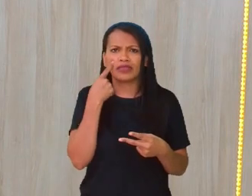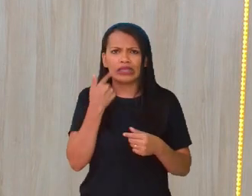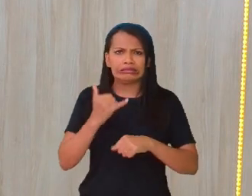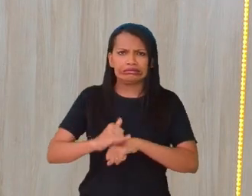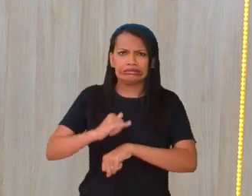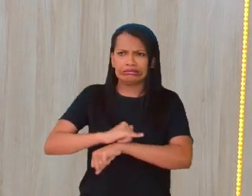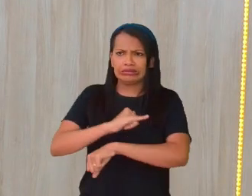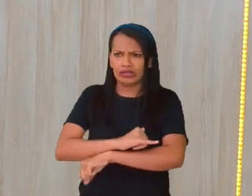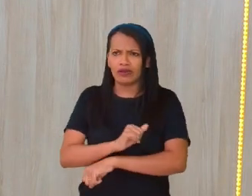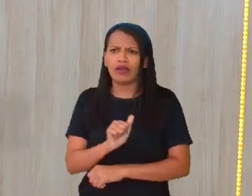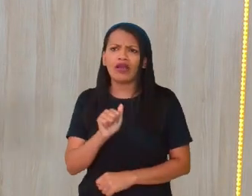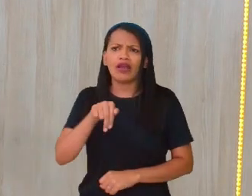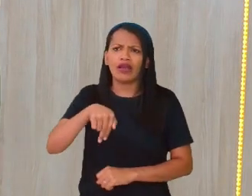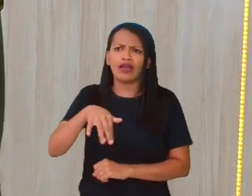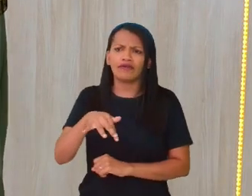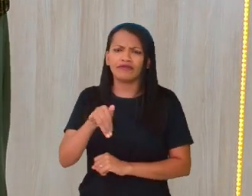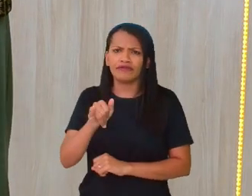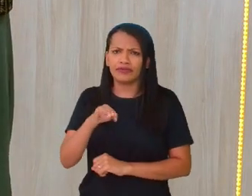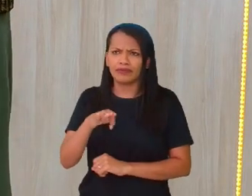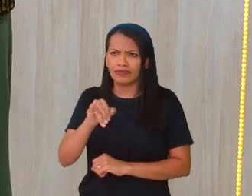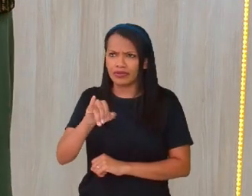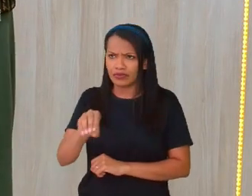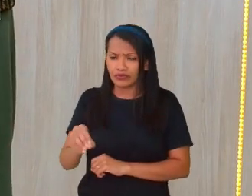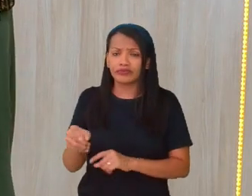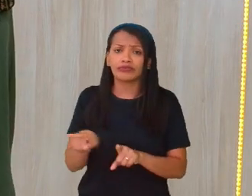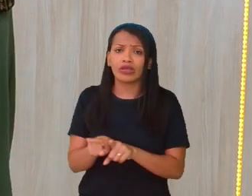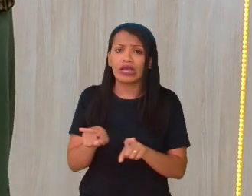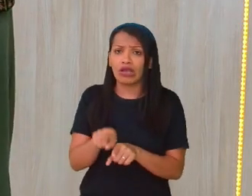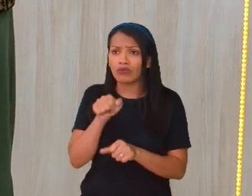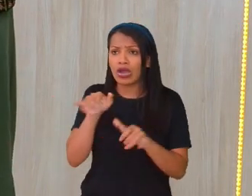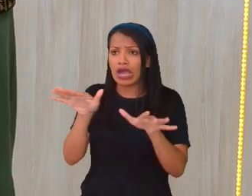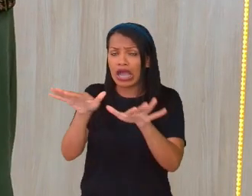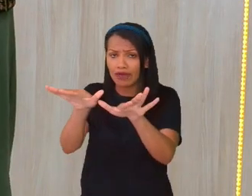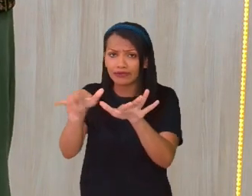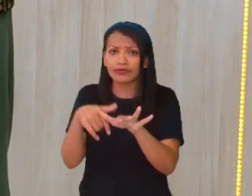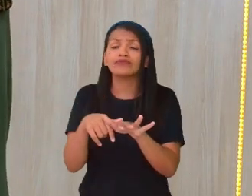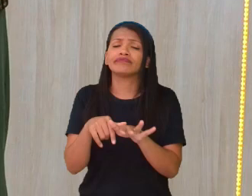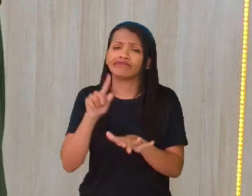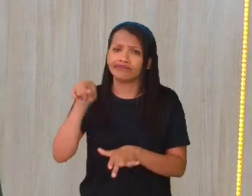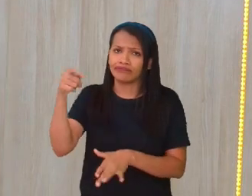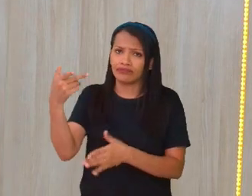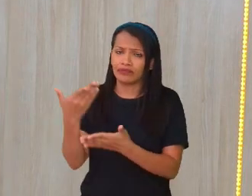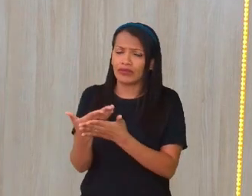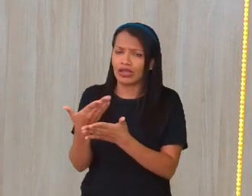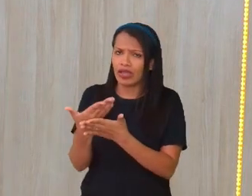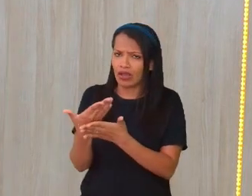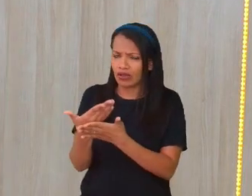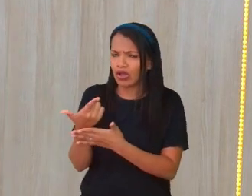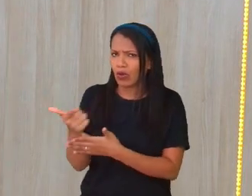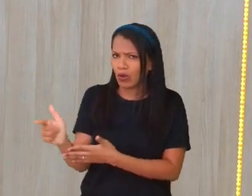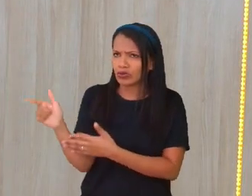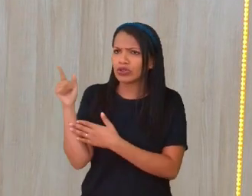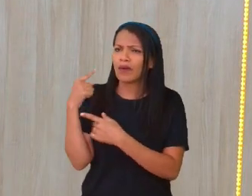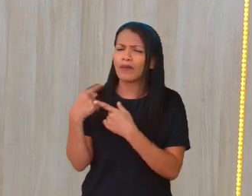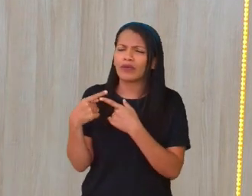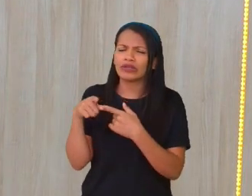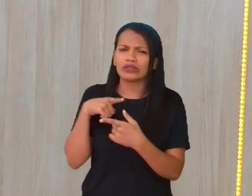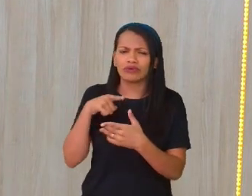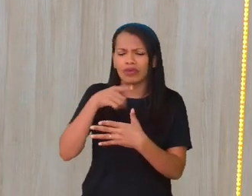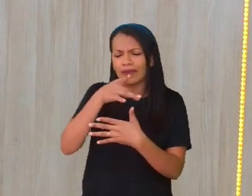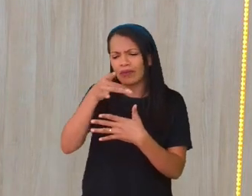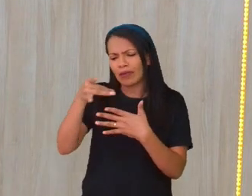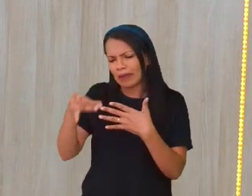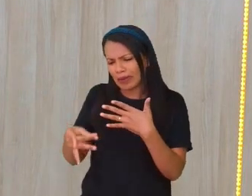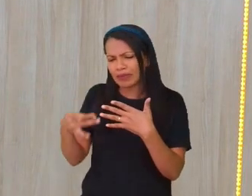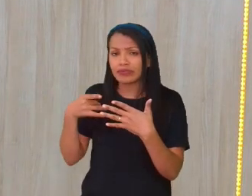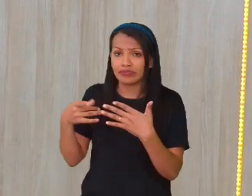tão extenso que a gente teve que fazer uma segunda aula para falar dos animais invertebrados, porque eles têm outras características peculiares que a